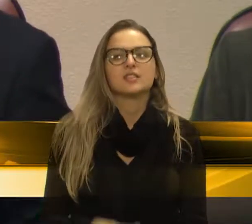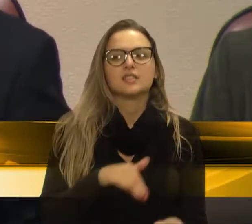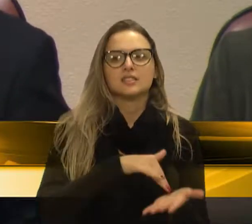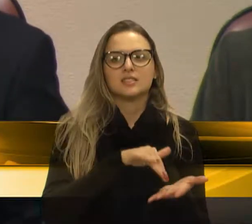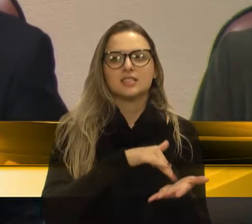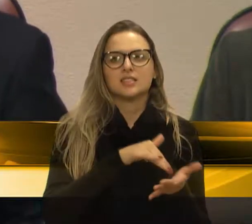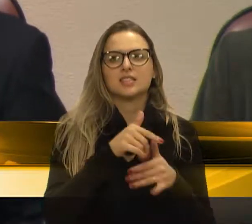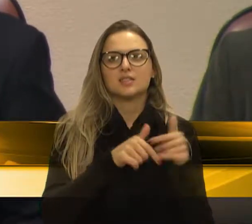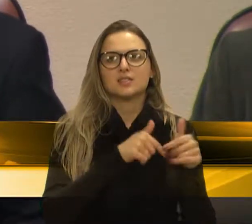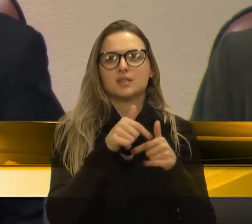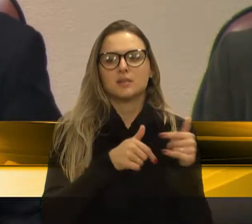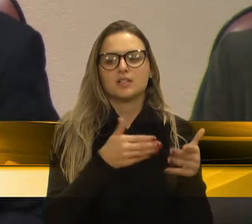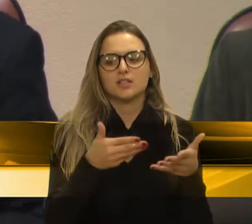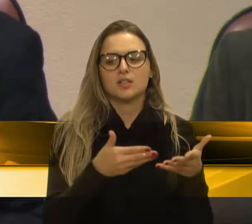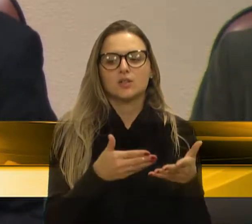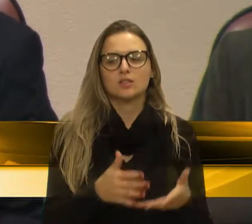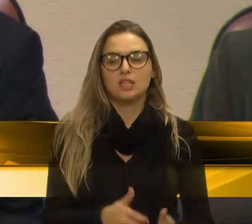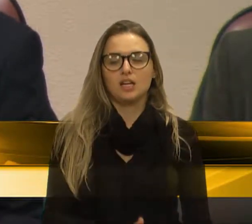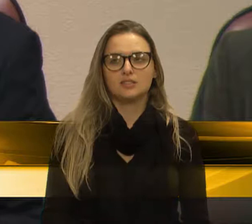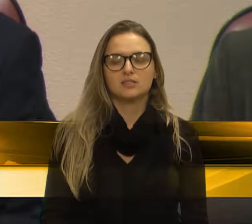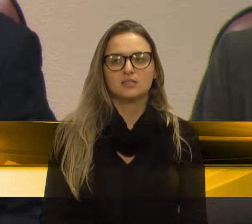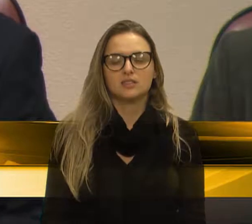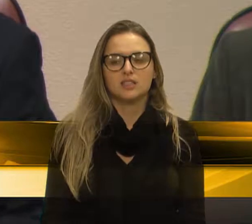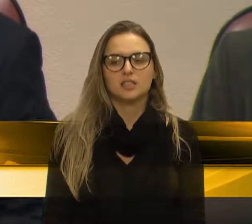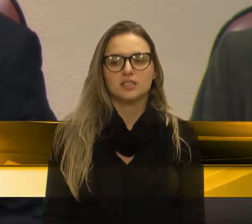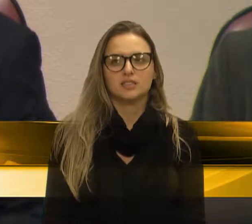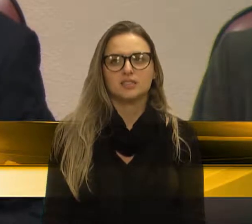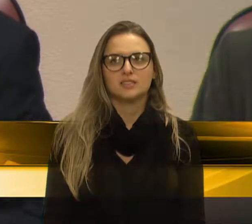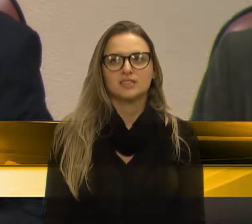secretariando os trabalhos de hoje.